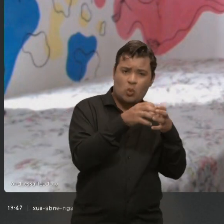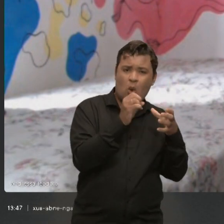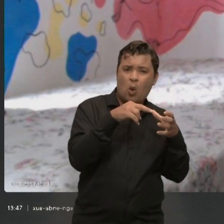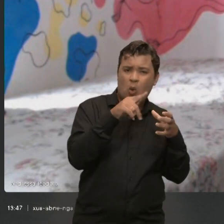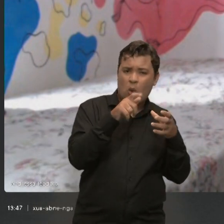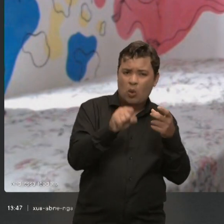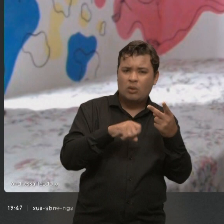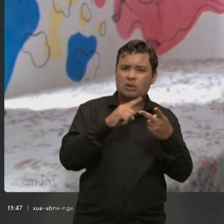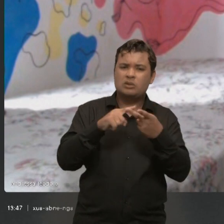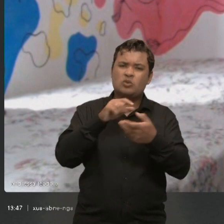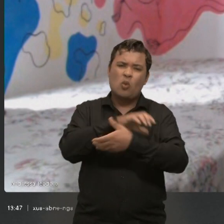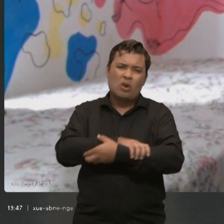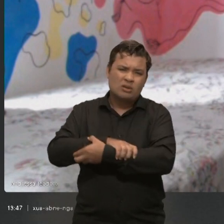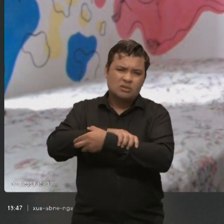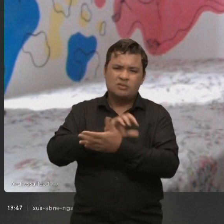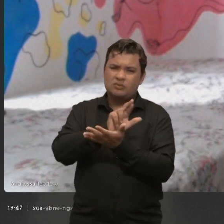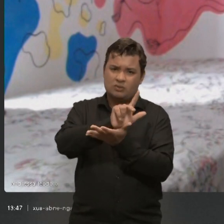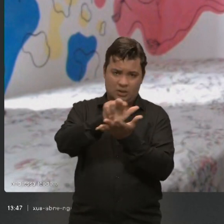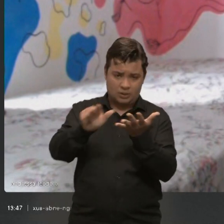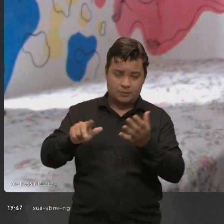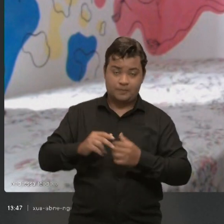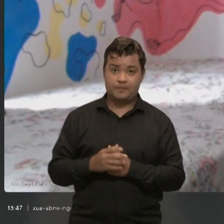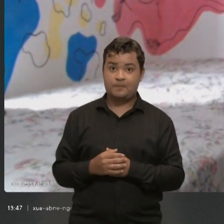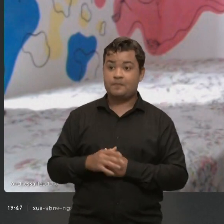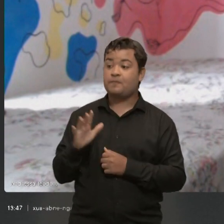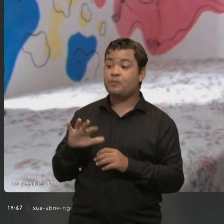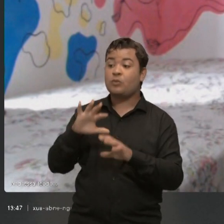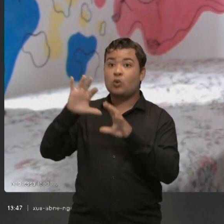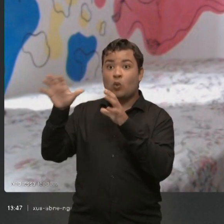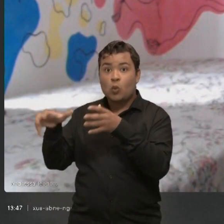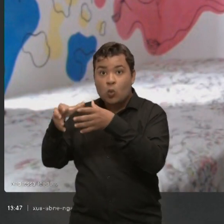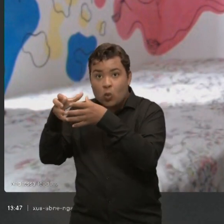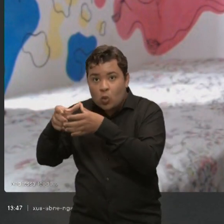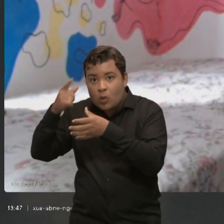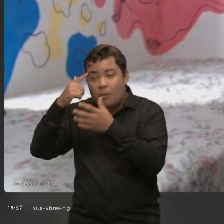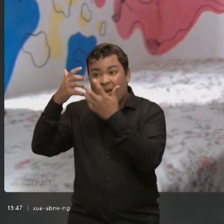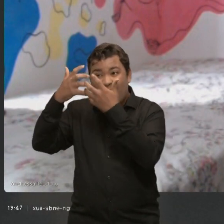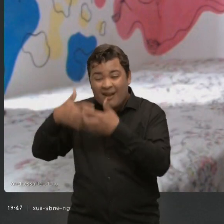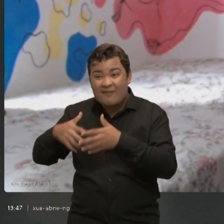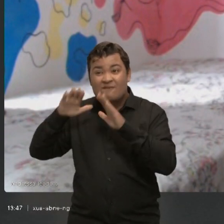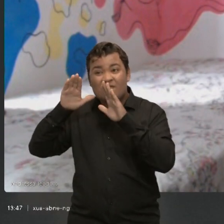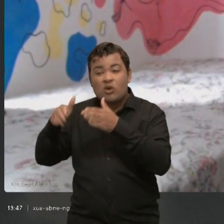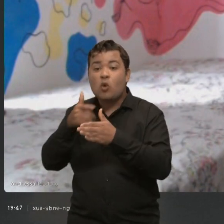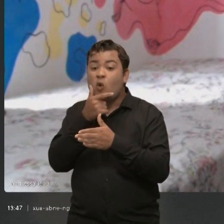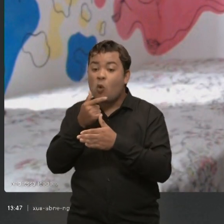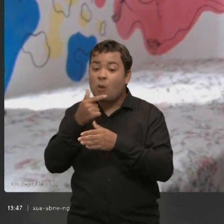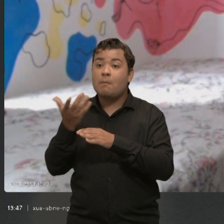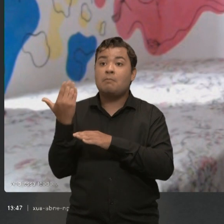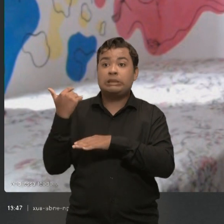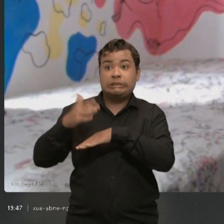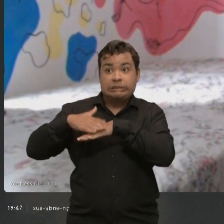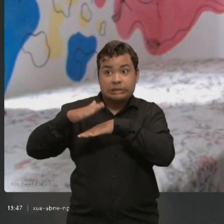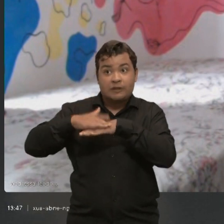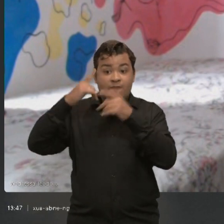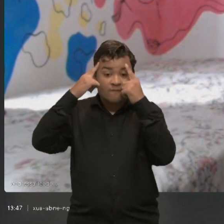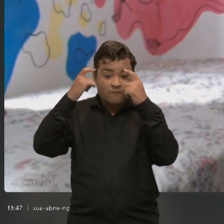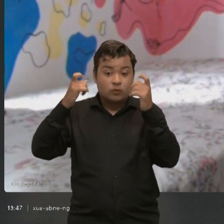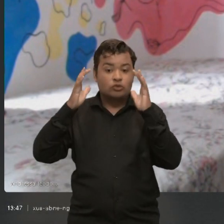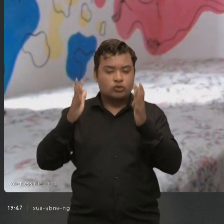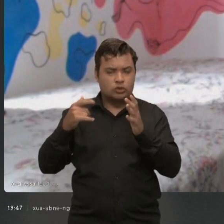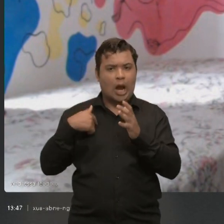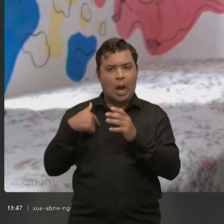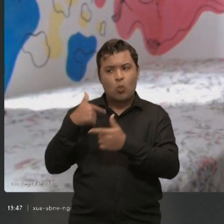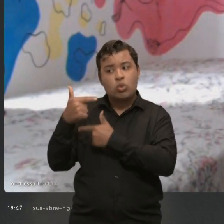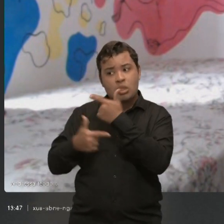etc. Mas os grupos reflexivos para homens autores de violência que eu tenho